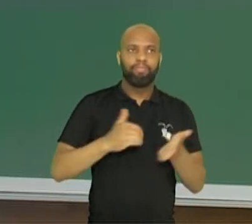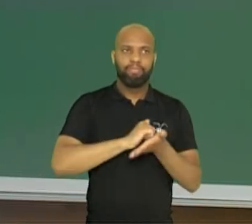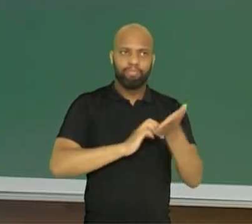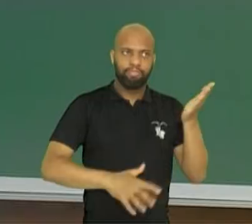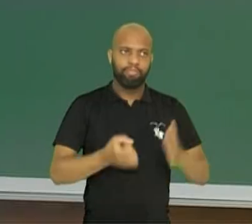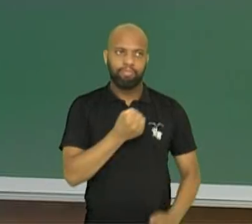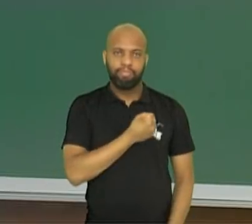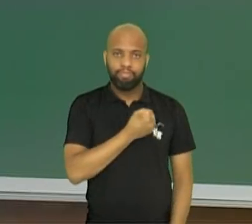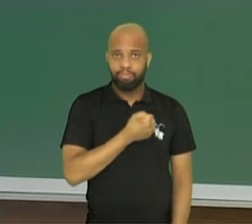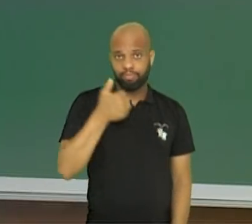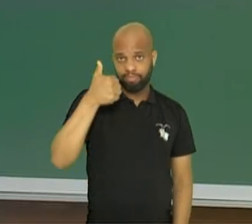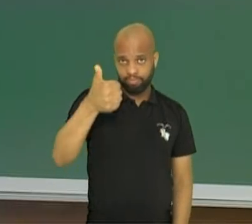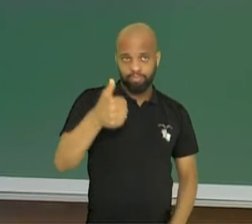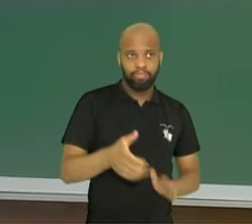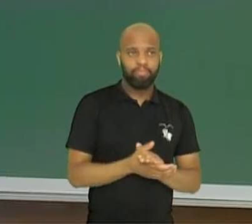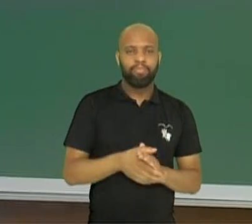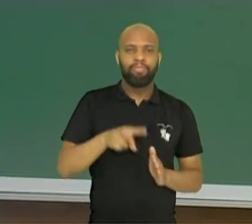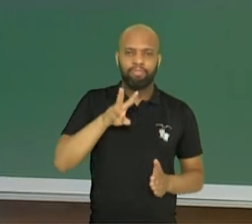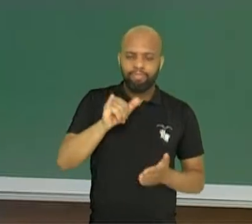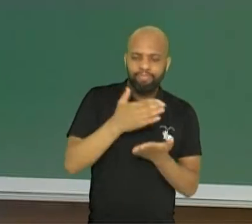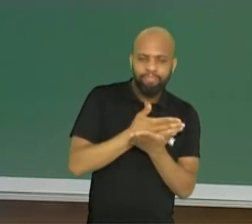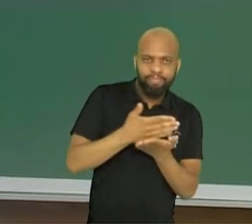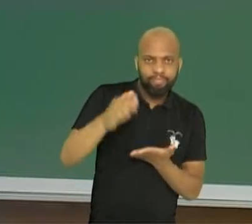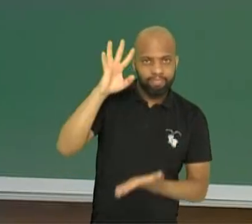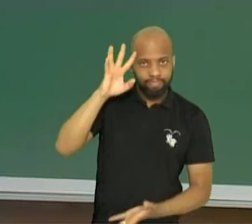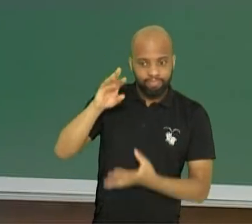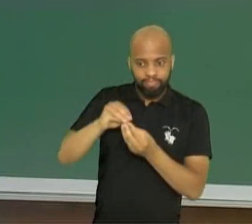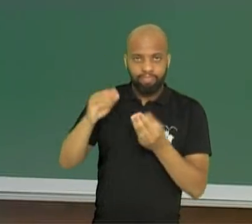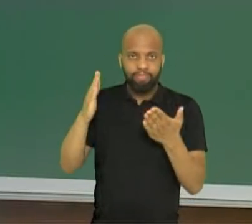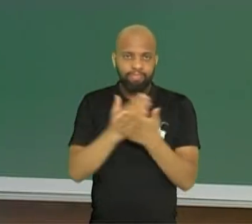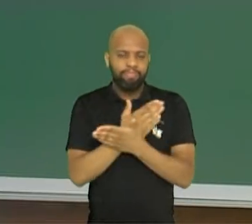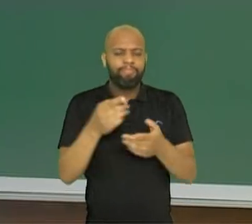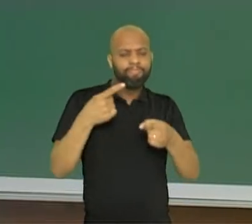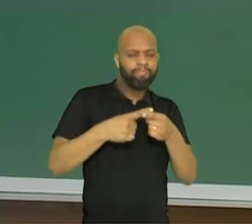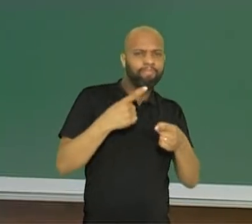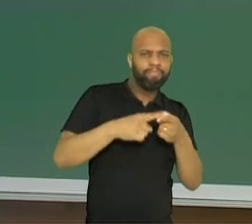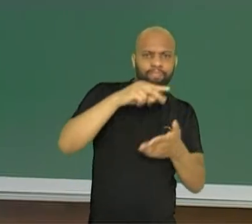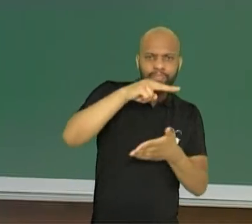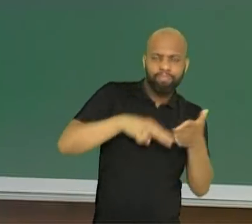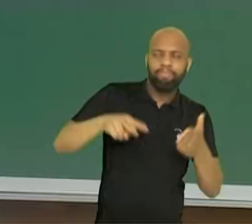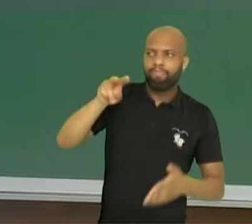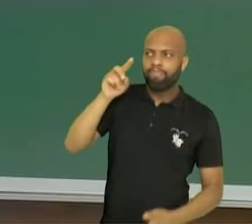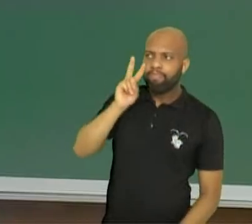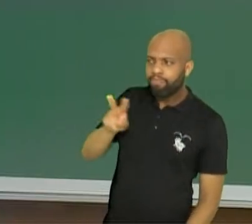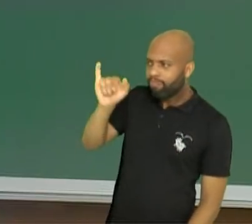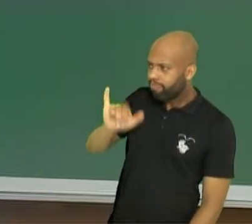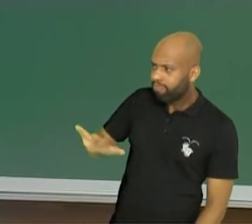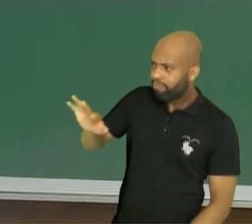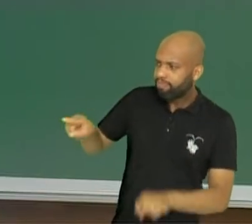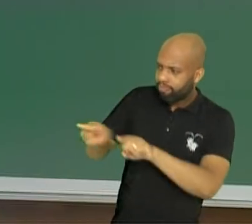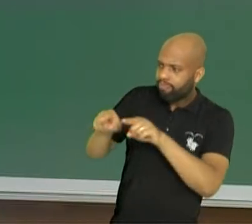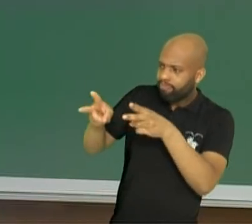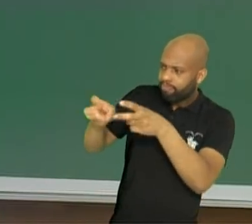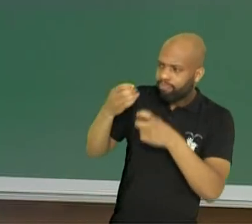Atividade 1. Vamos começar a entender alguns porquês, fazer leitura de imagem e nós